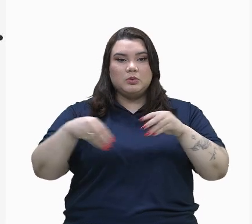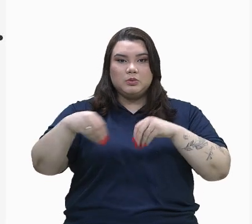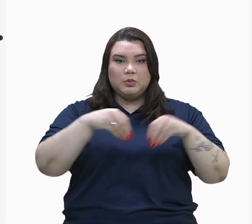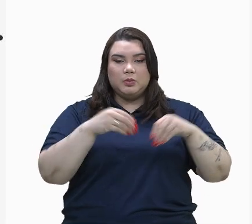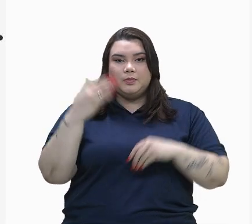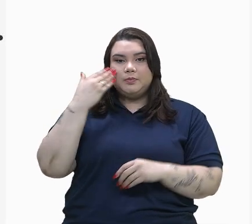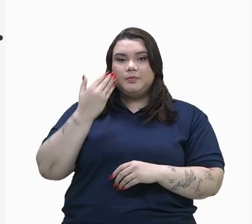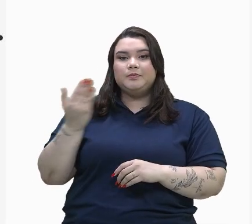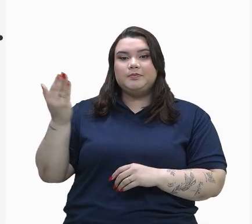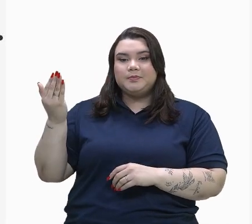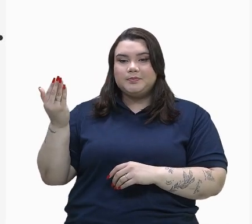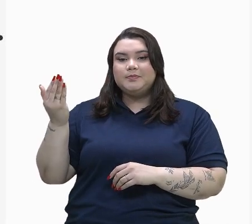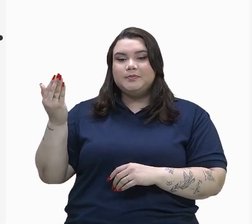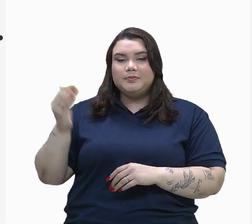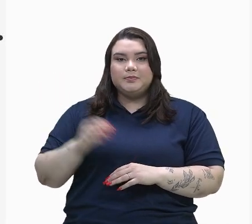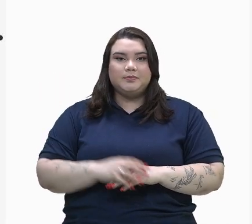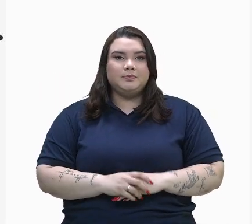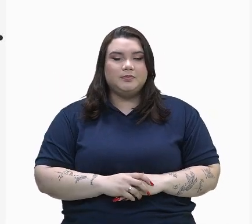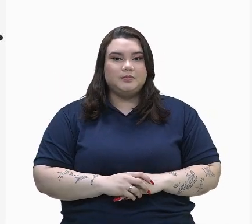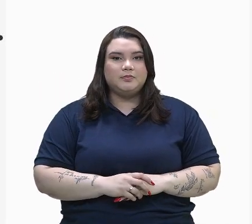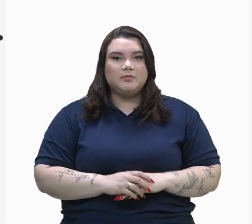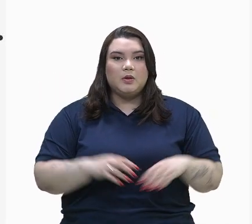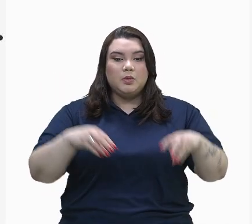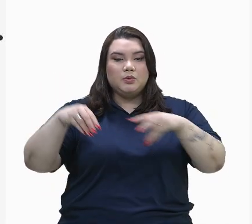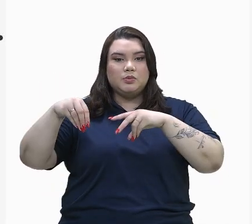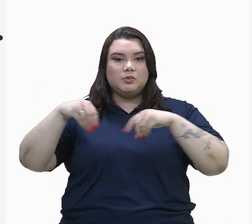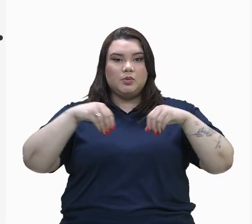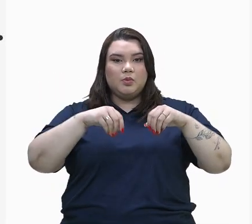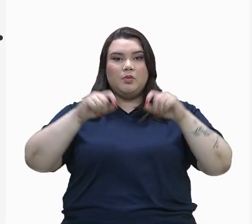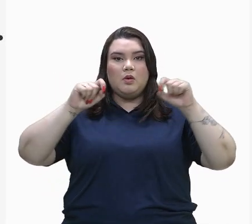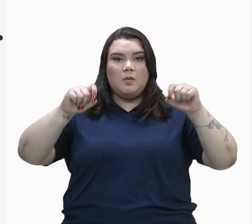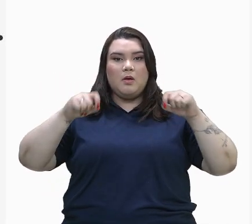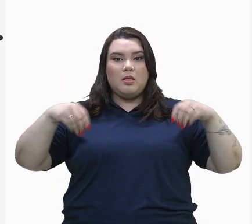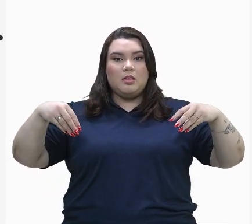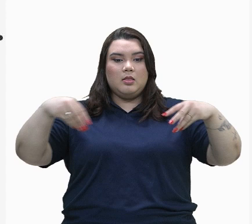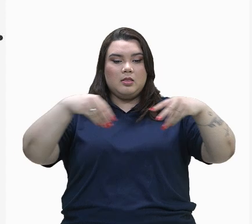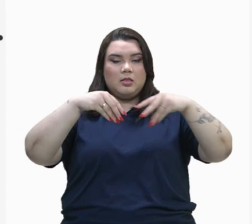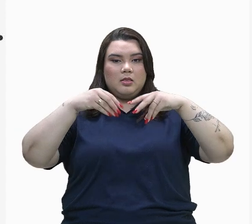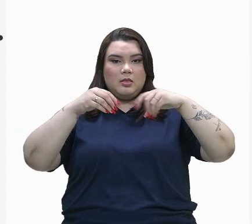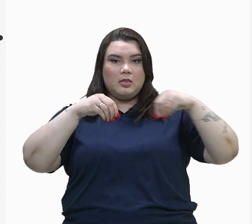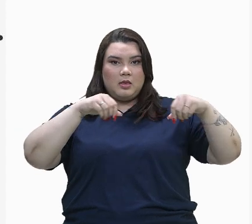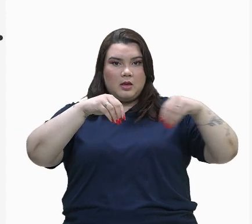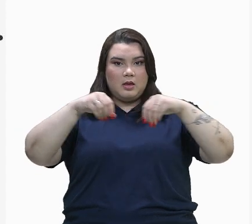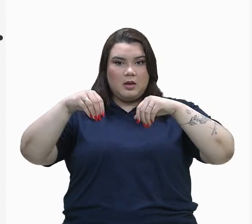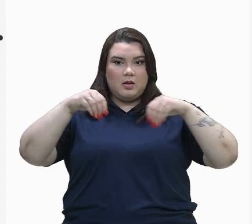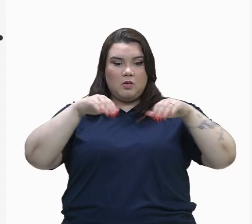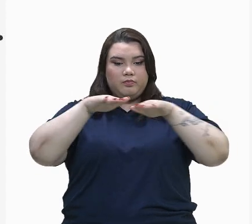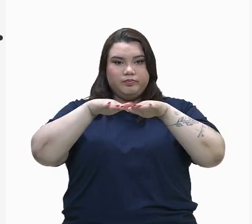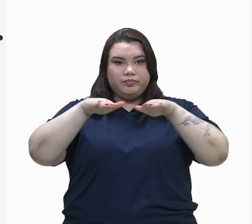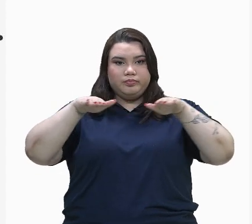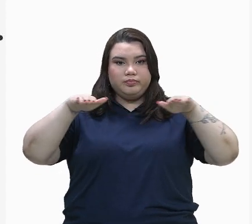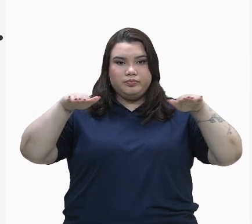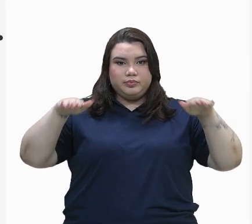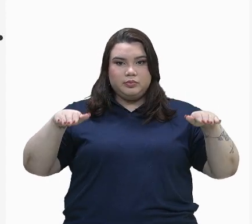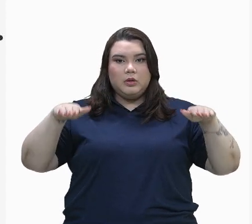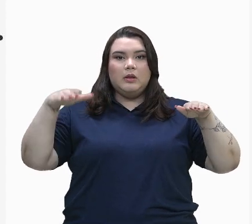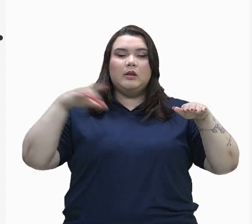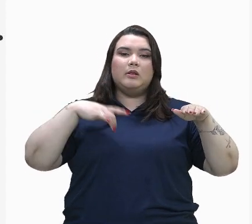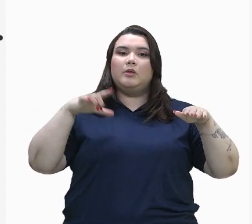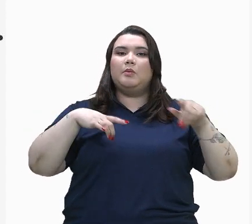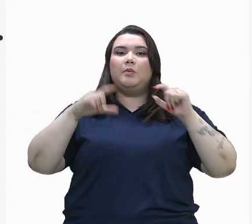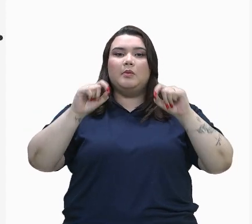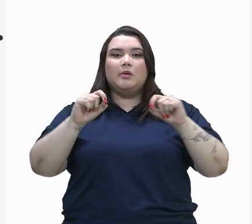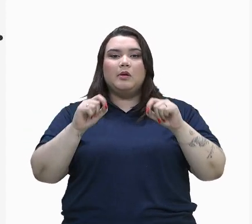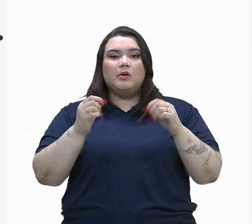comigo. Bem, solo é a camada superficial da Terra, certo? É onde